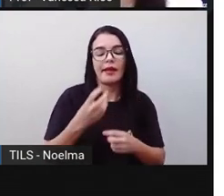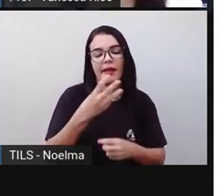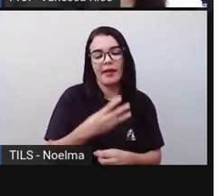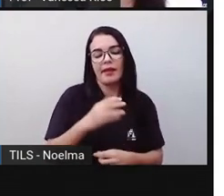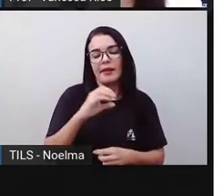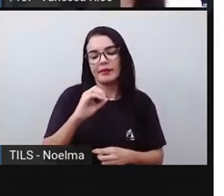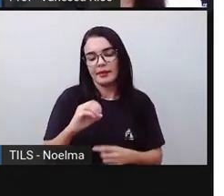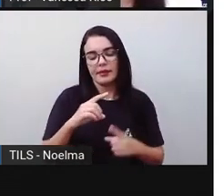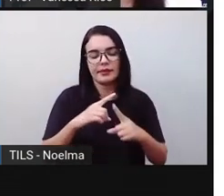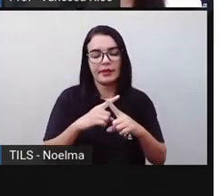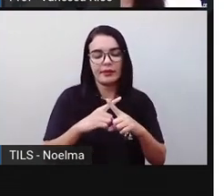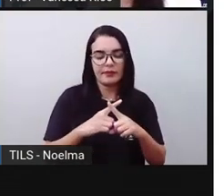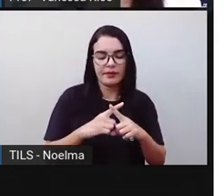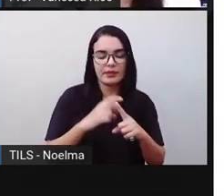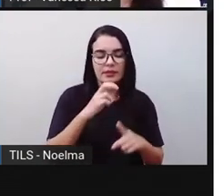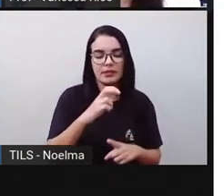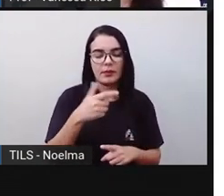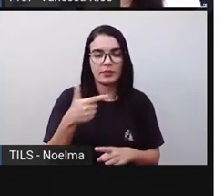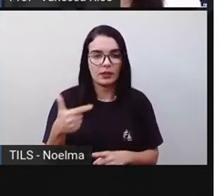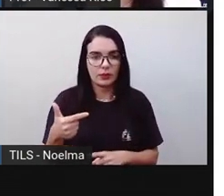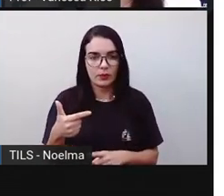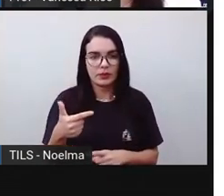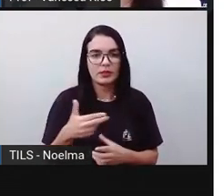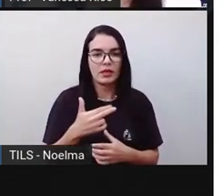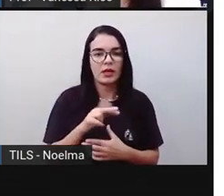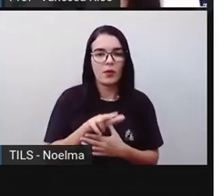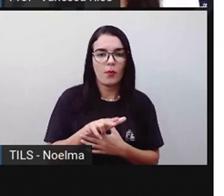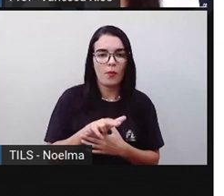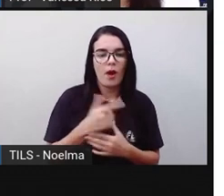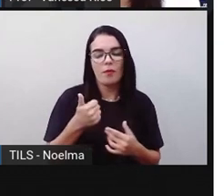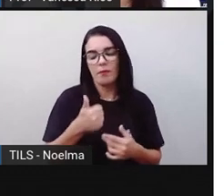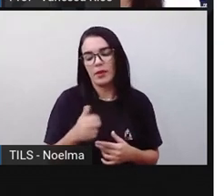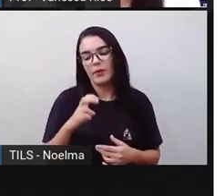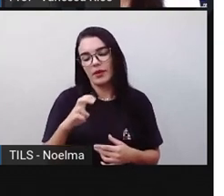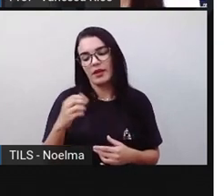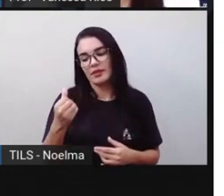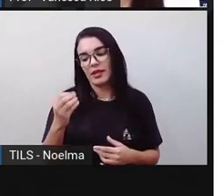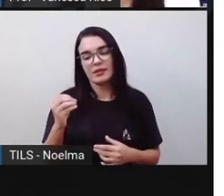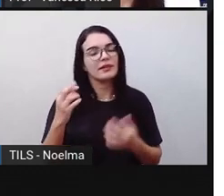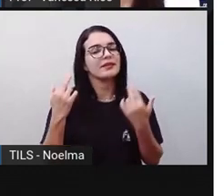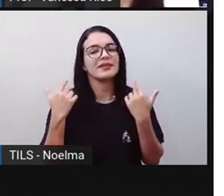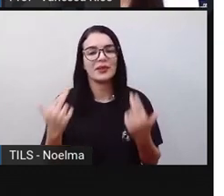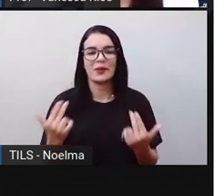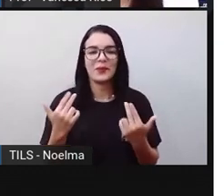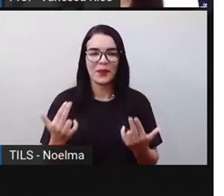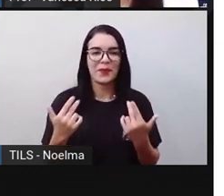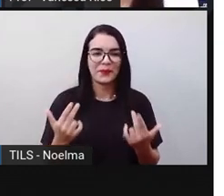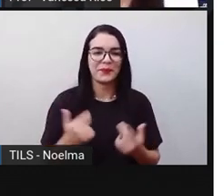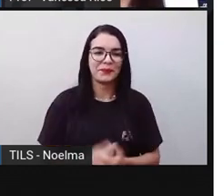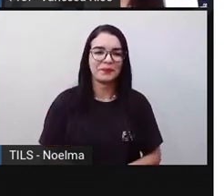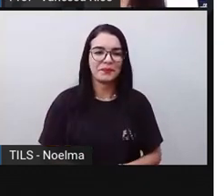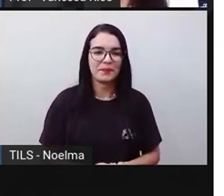fiz a mesma continha. 30 vezes 52 e já encontro o mesmo valor.